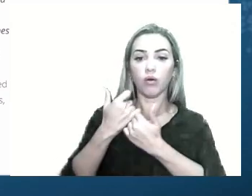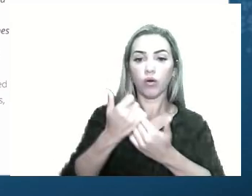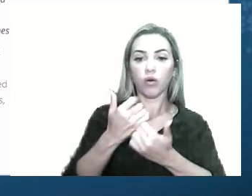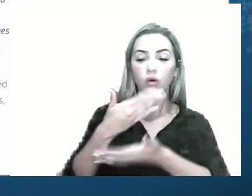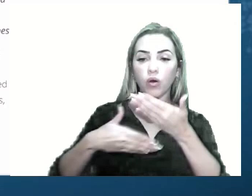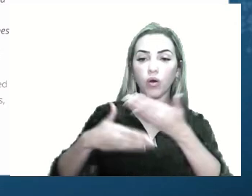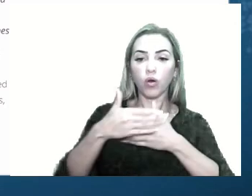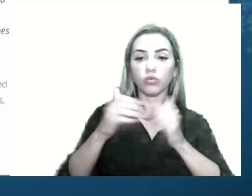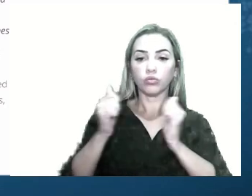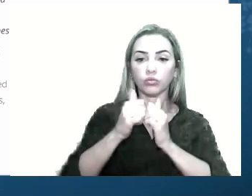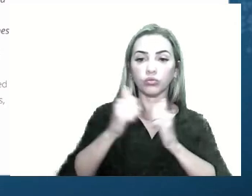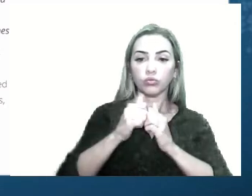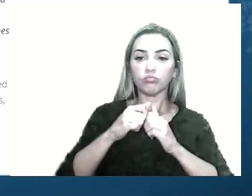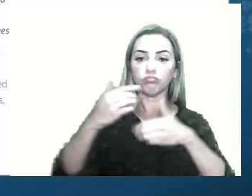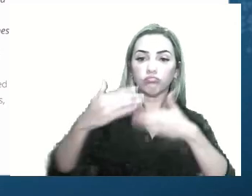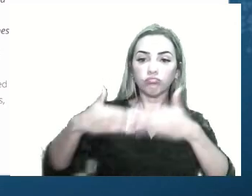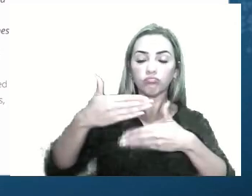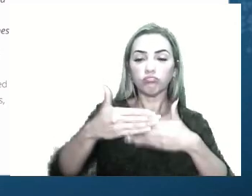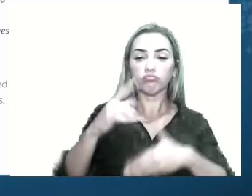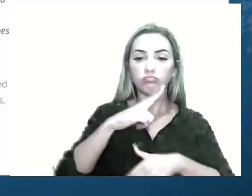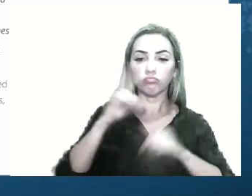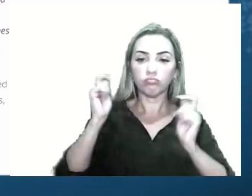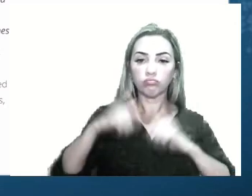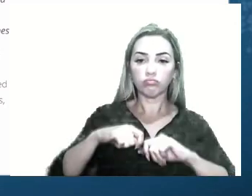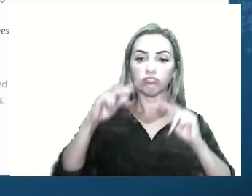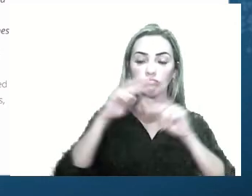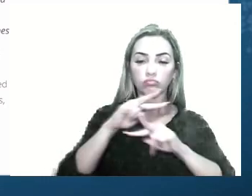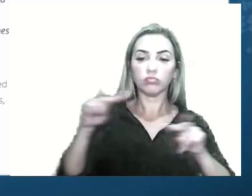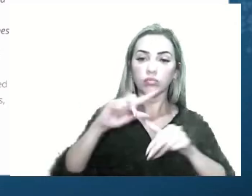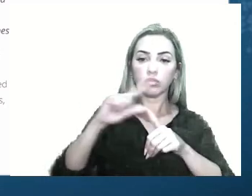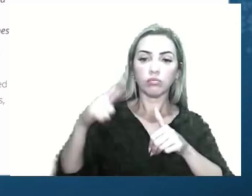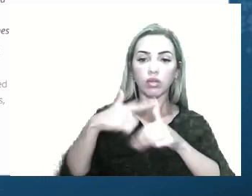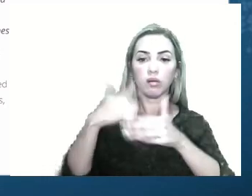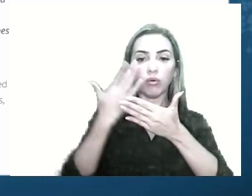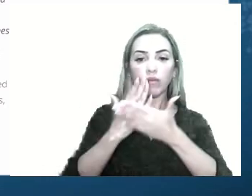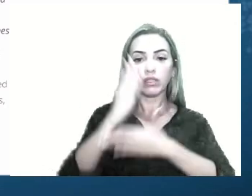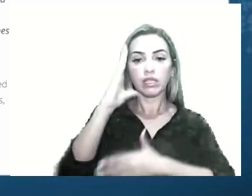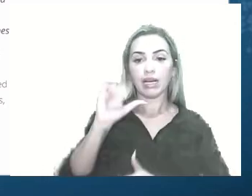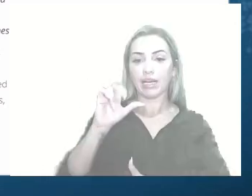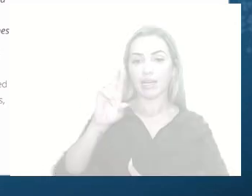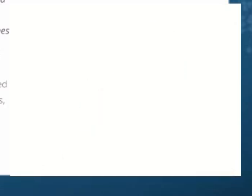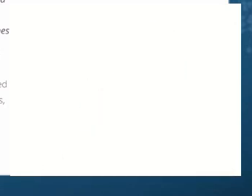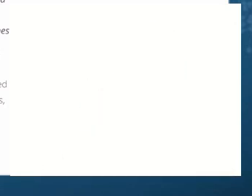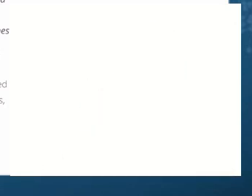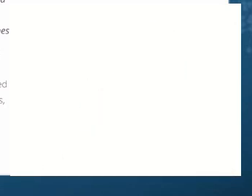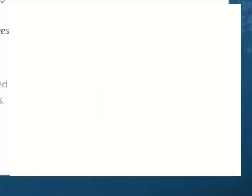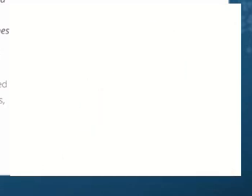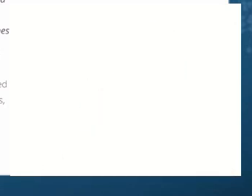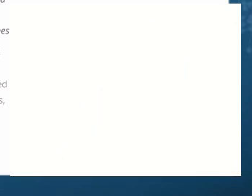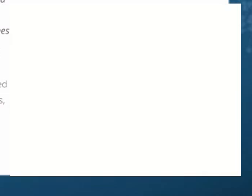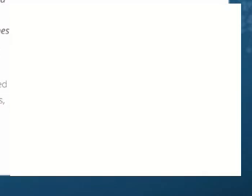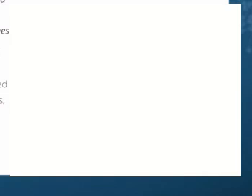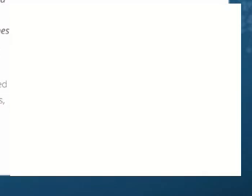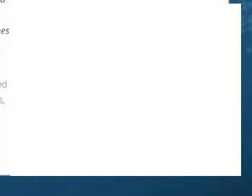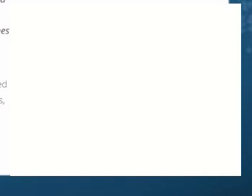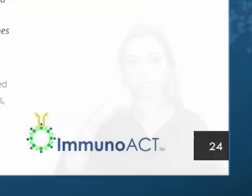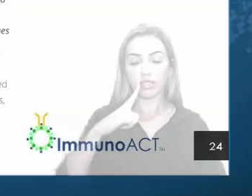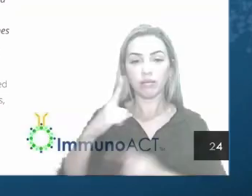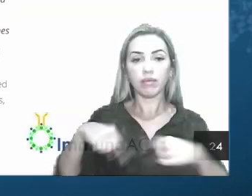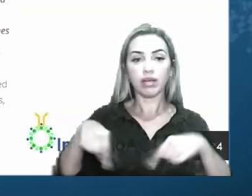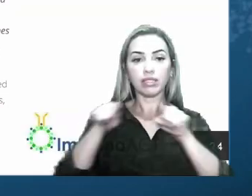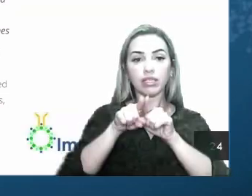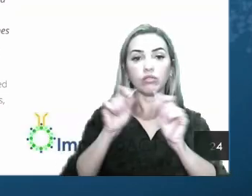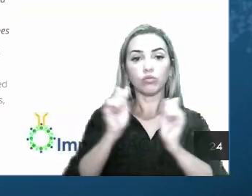companhia indiana chamada Imenac, que fez a primeira aprovação de CAR-T na Índia. Temos uma parceria com eles para